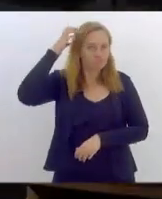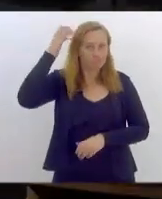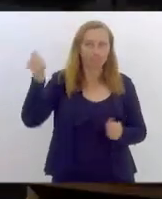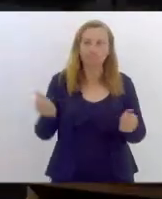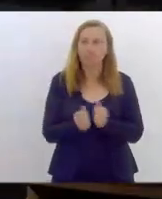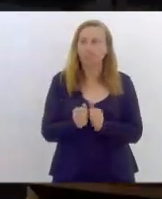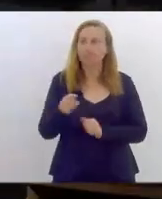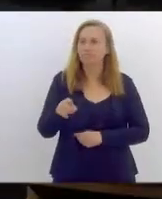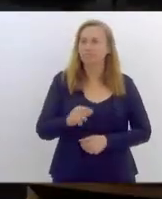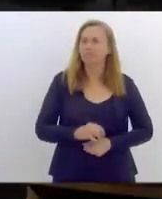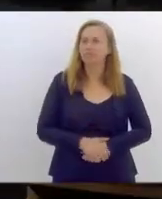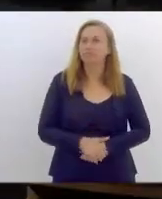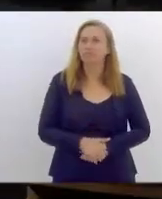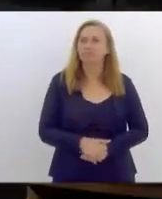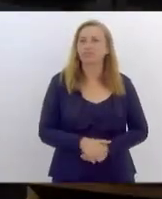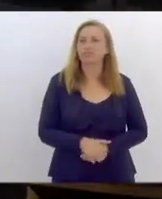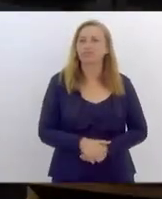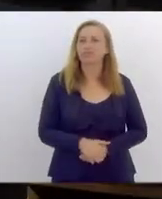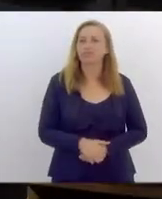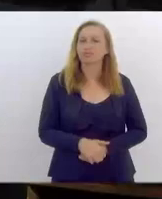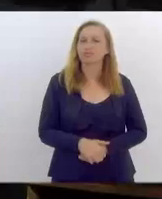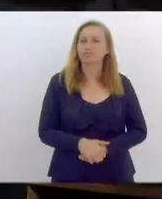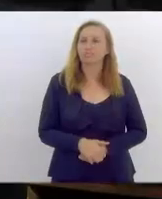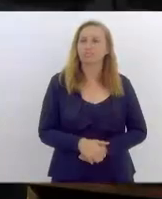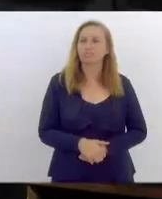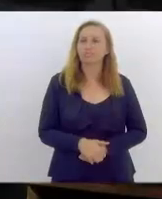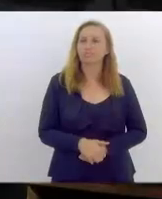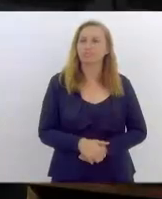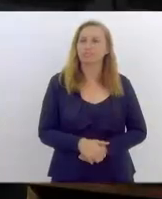favor. Pode juntar, chega mais para cá.